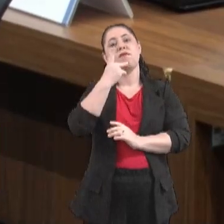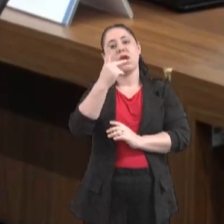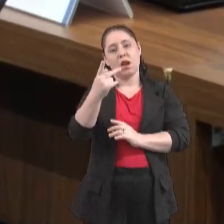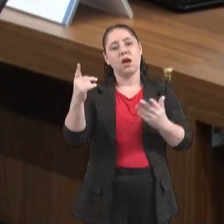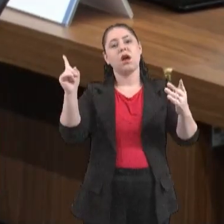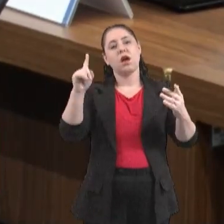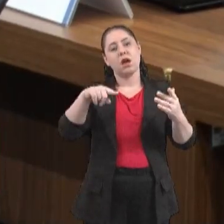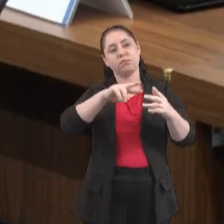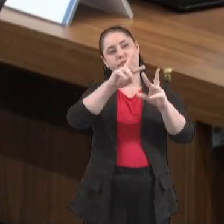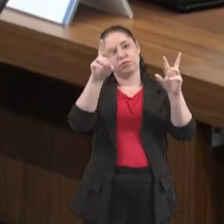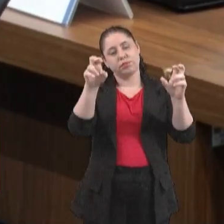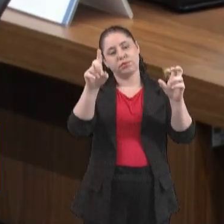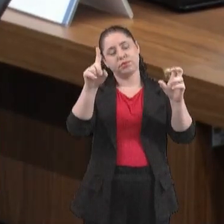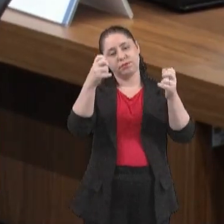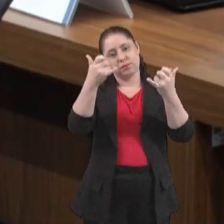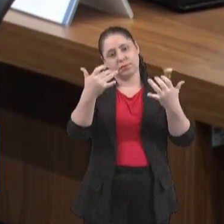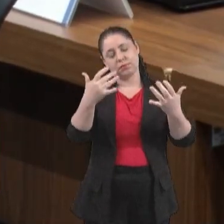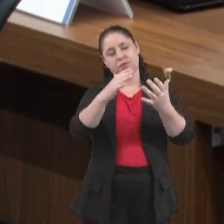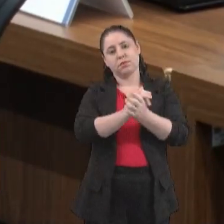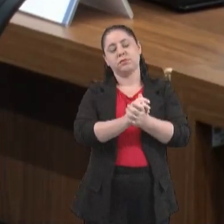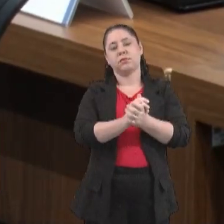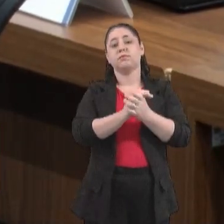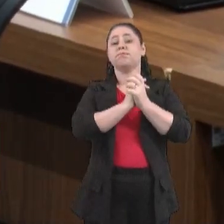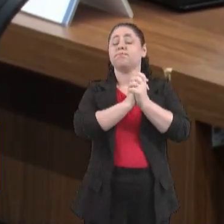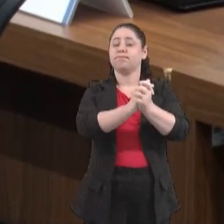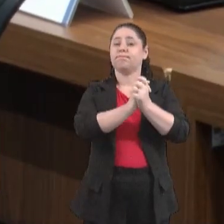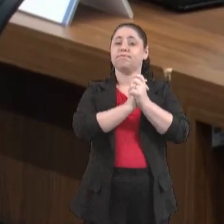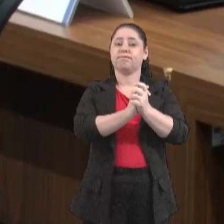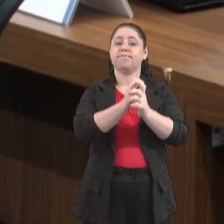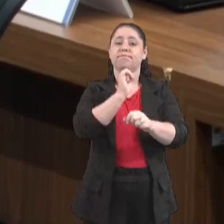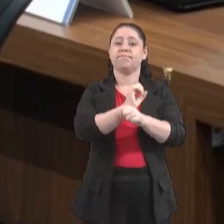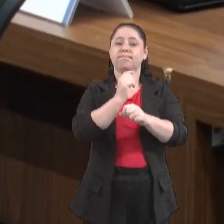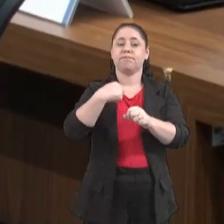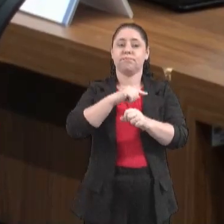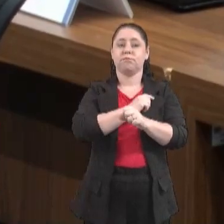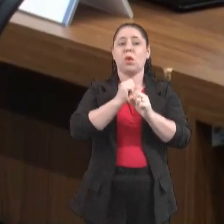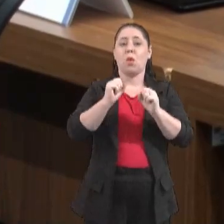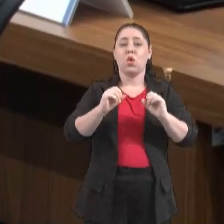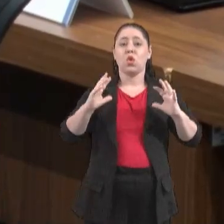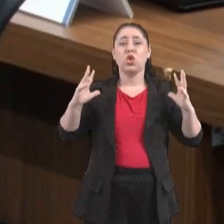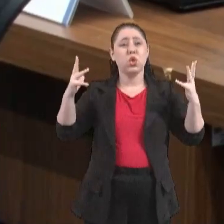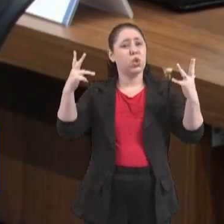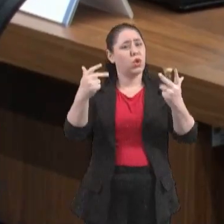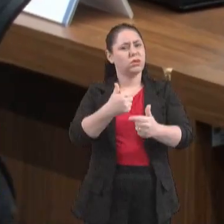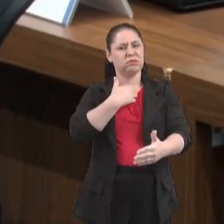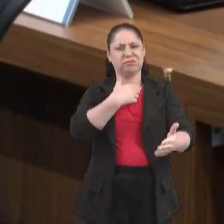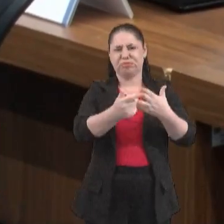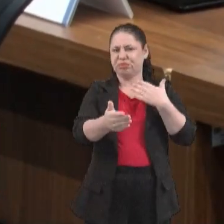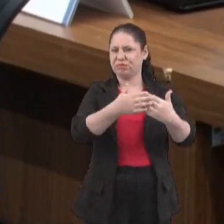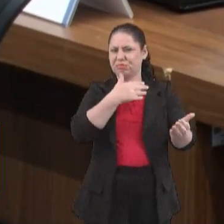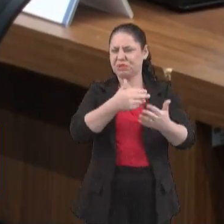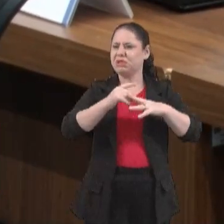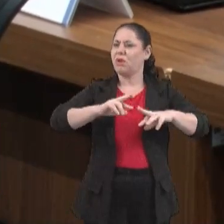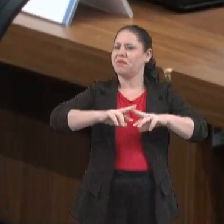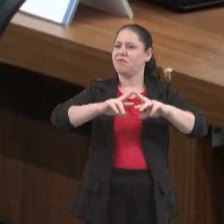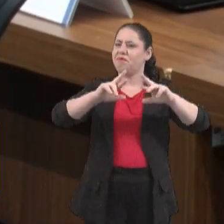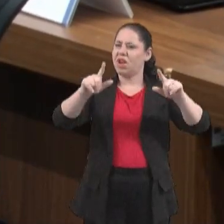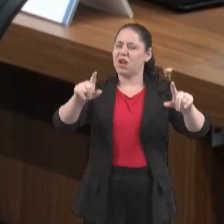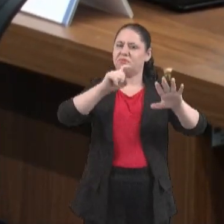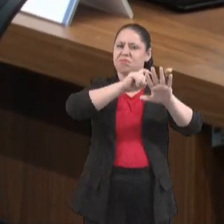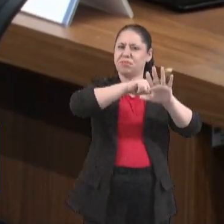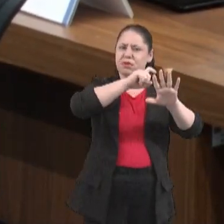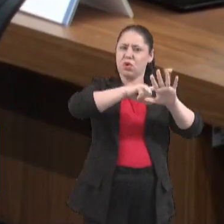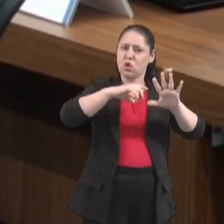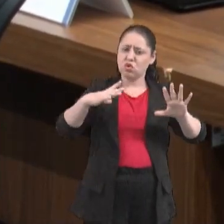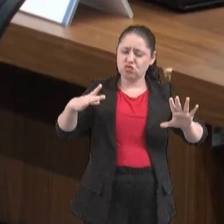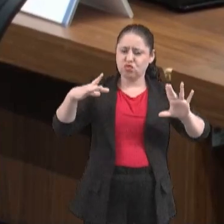reportou essa questão. Parabéns, e eu espero que nós possamos, nós todos, independente de qualquer diferença,